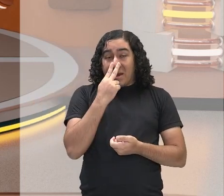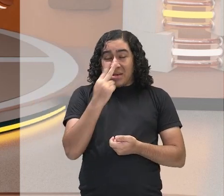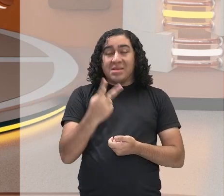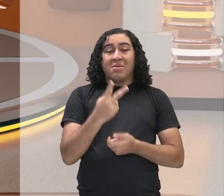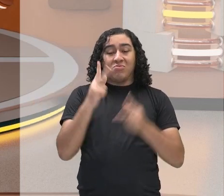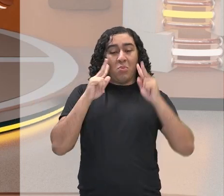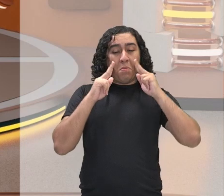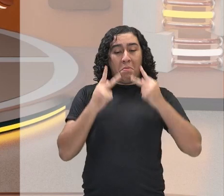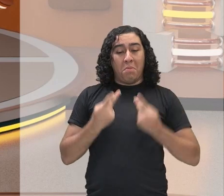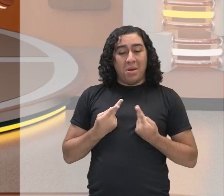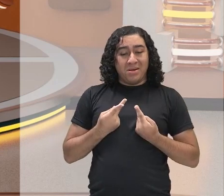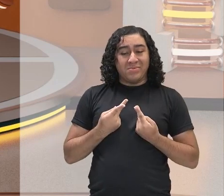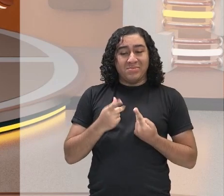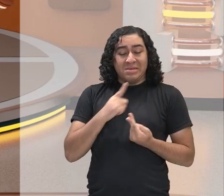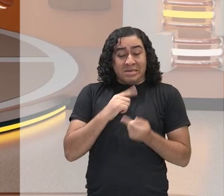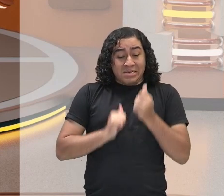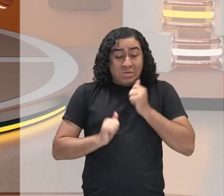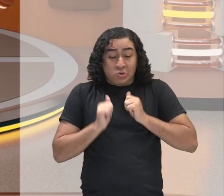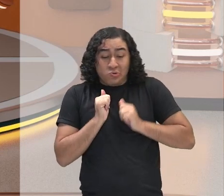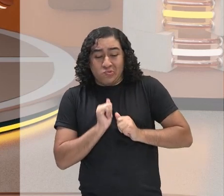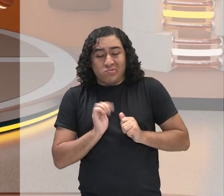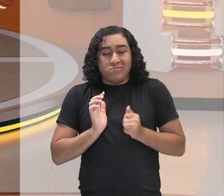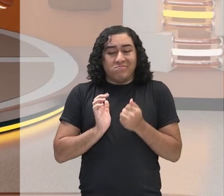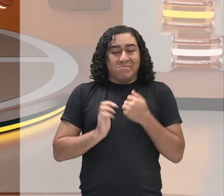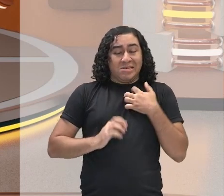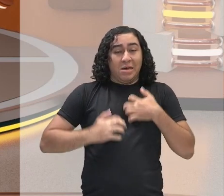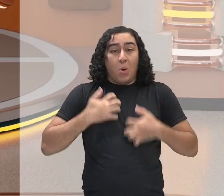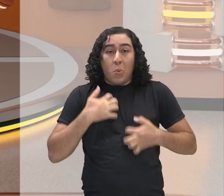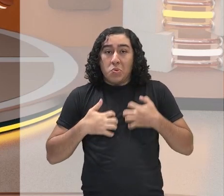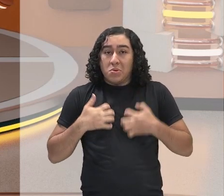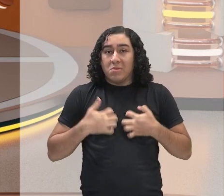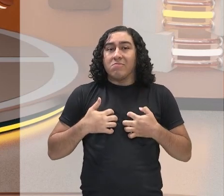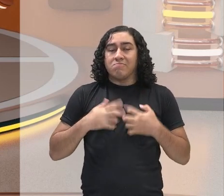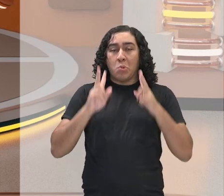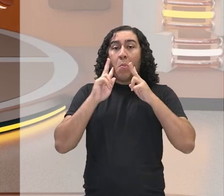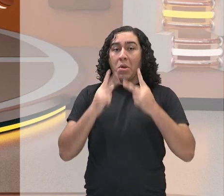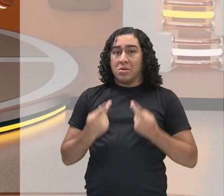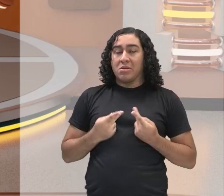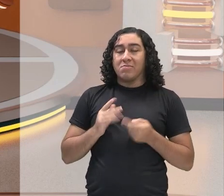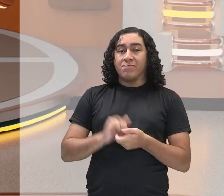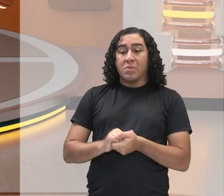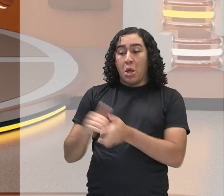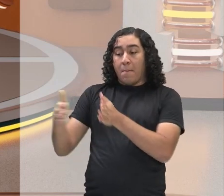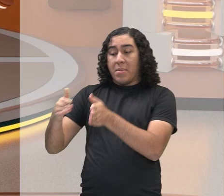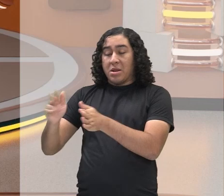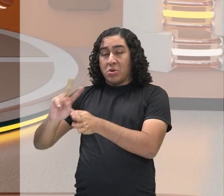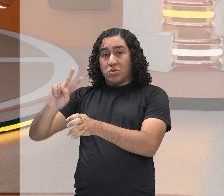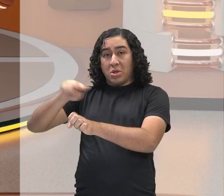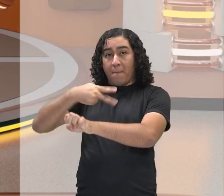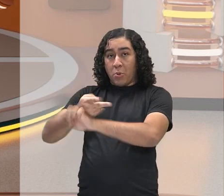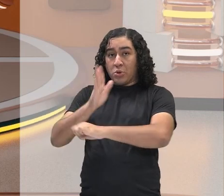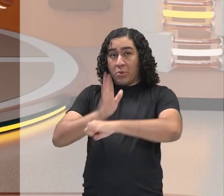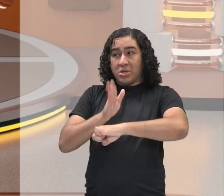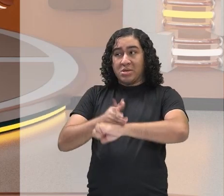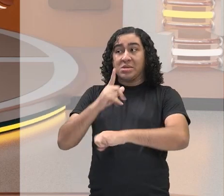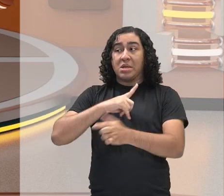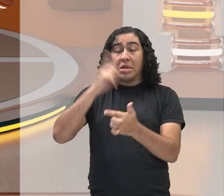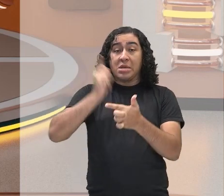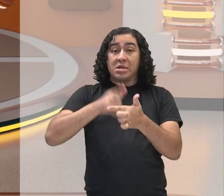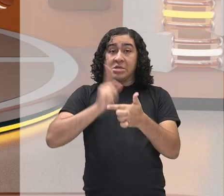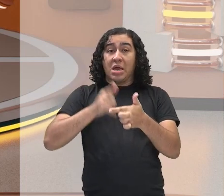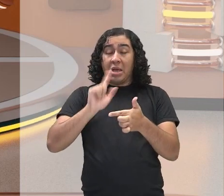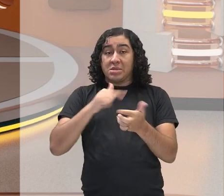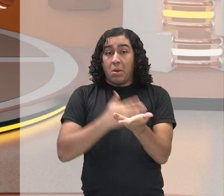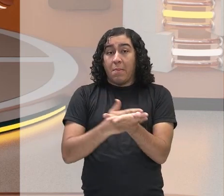desolação, uma angústia ainda maior para a humanidade. E o pós-moderno vai começar a fazer essa crítica. Ele vai começar